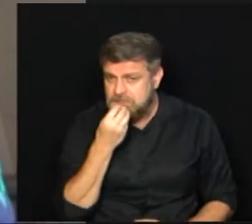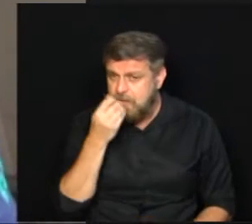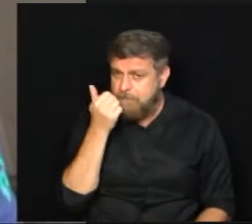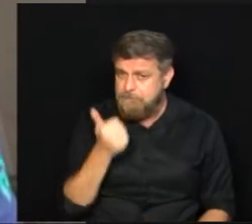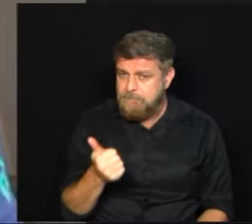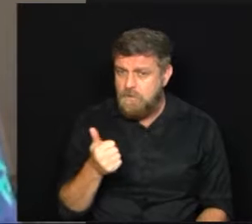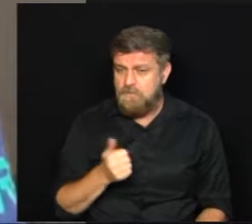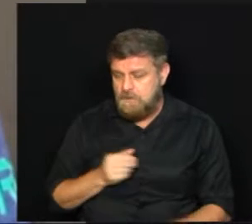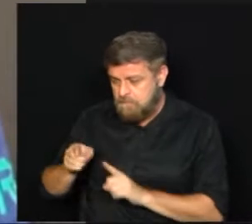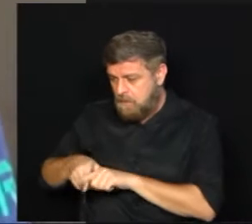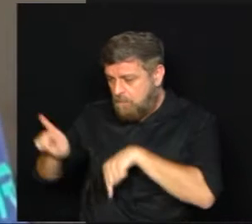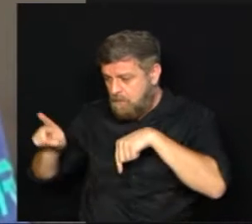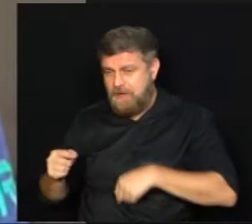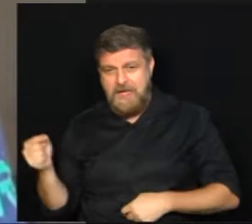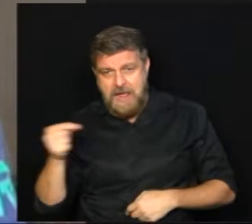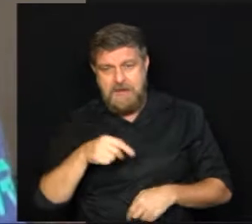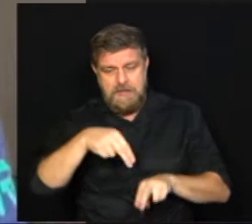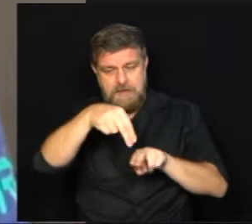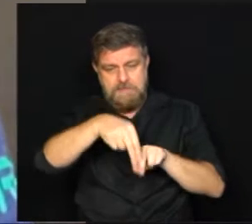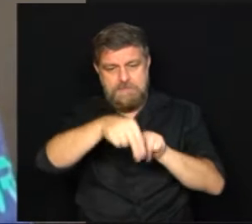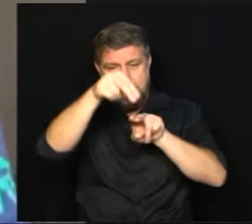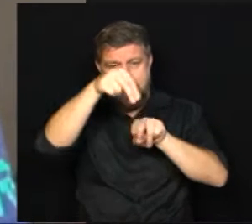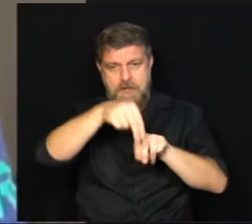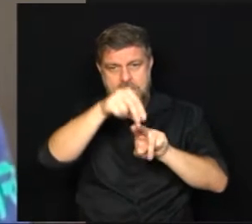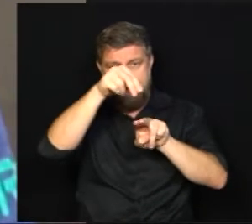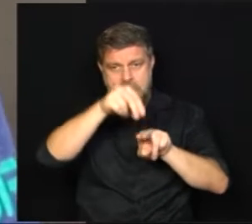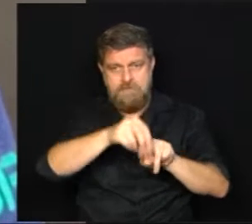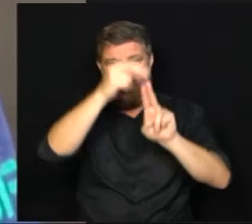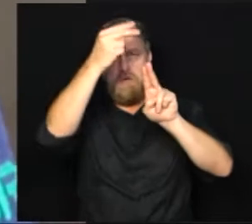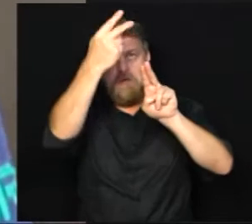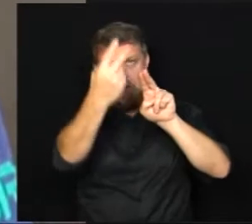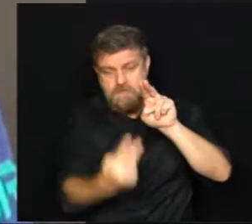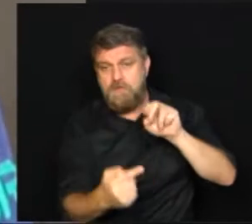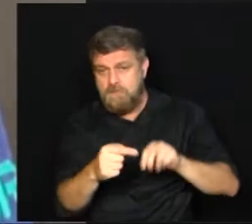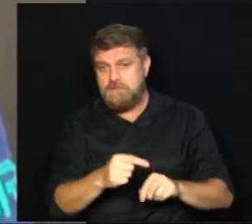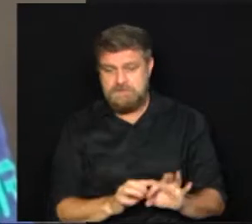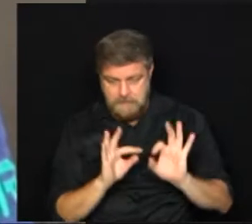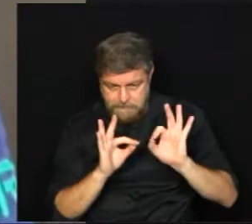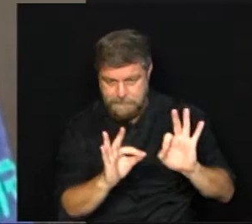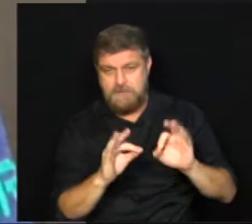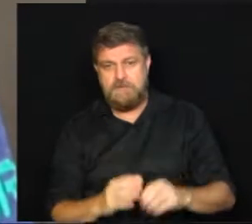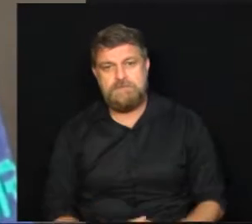na ginástica, então vem para os saltos que você vai se dar bem aqui também.